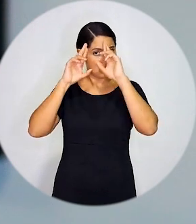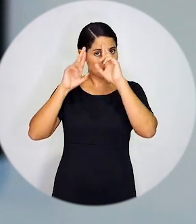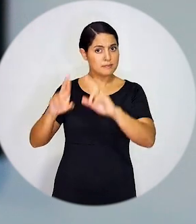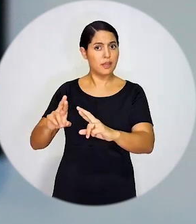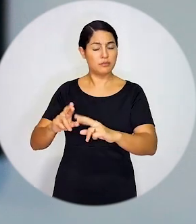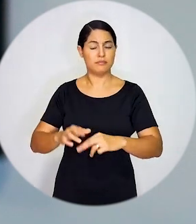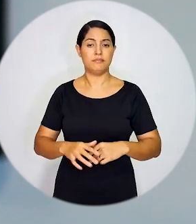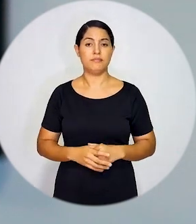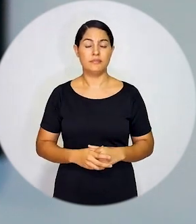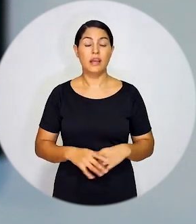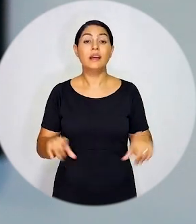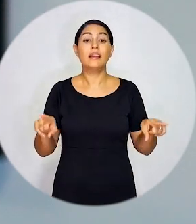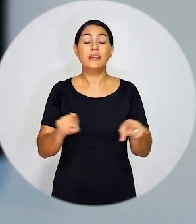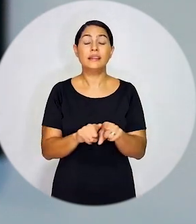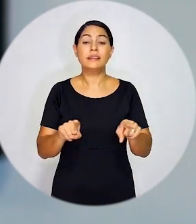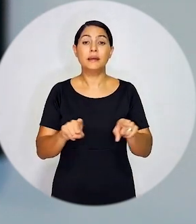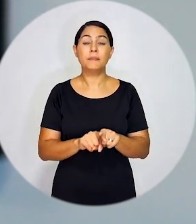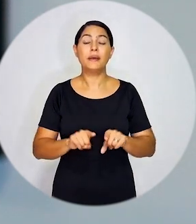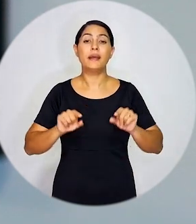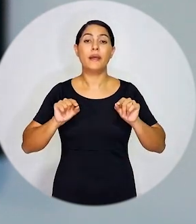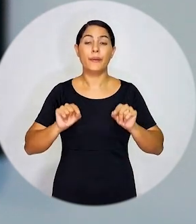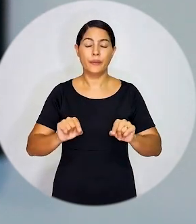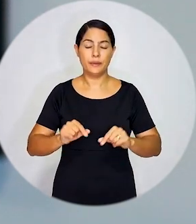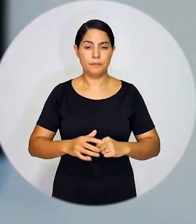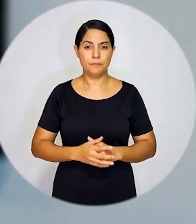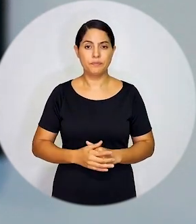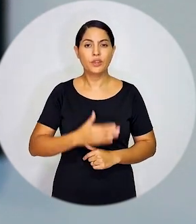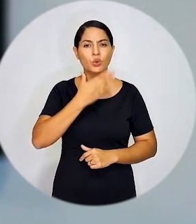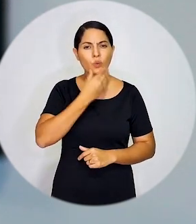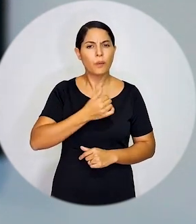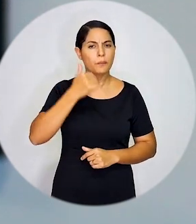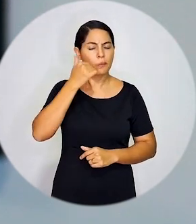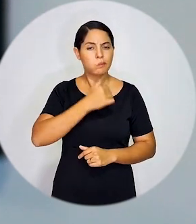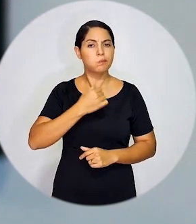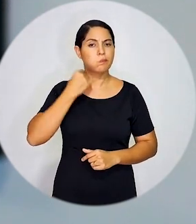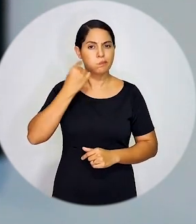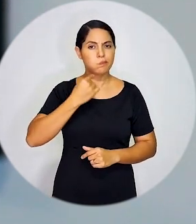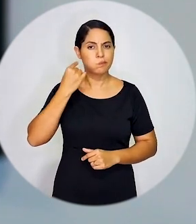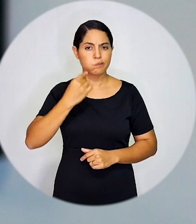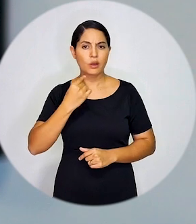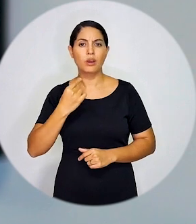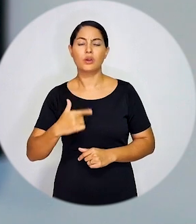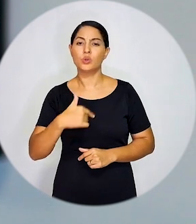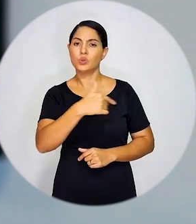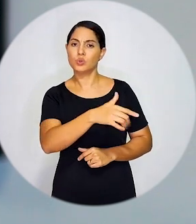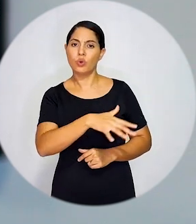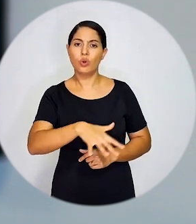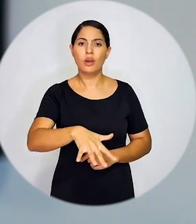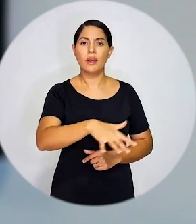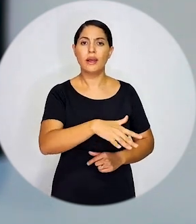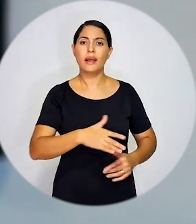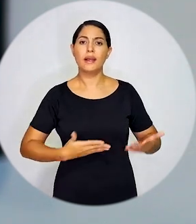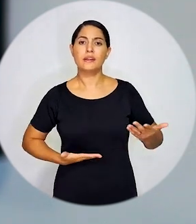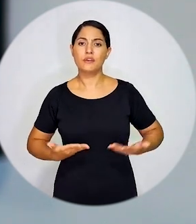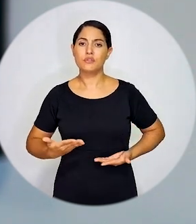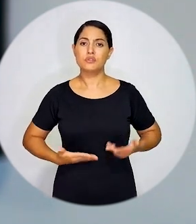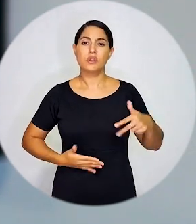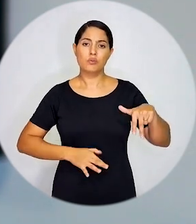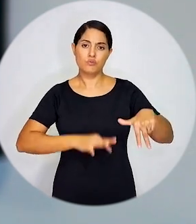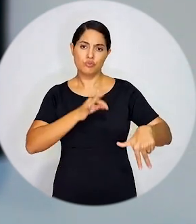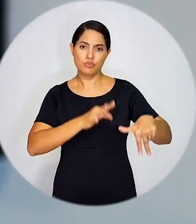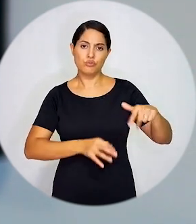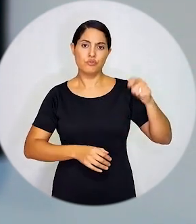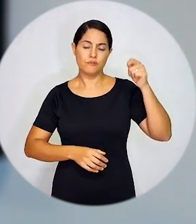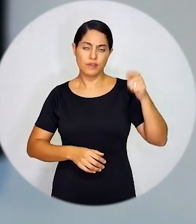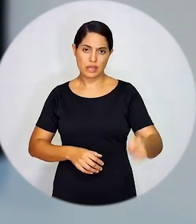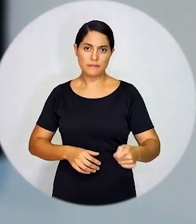lado, também o respeito às próprias prerrogativas daqueles advogados e advogadas que também estão do outro lado do balcão, que estão